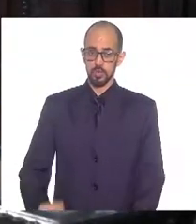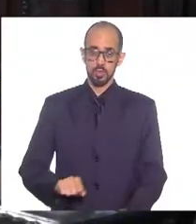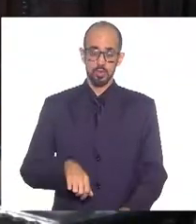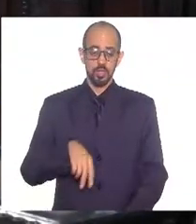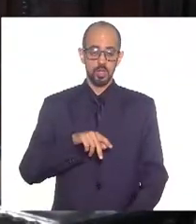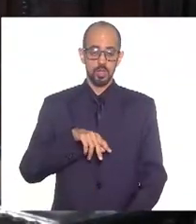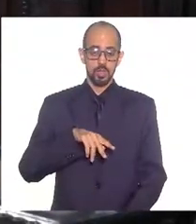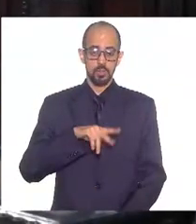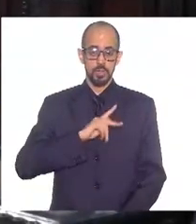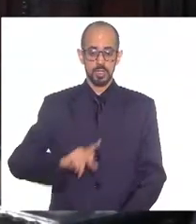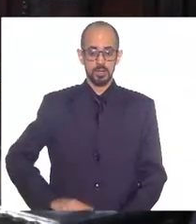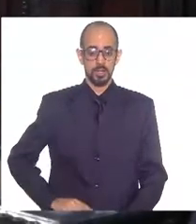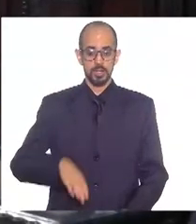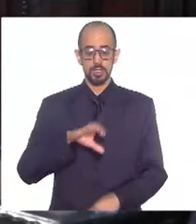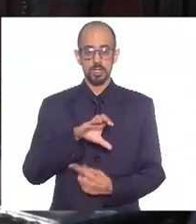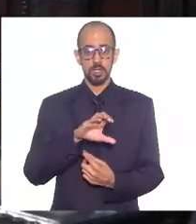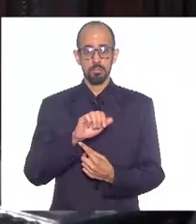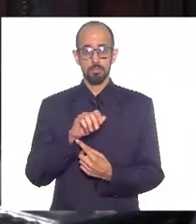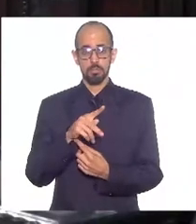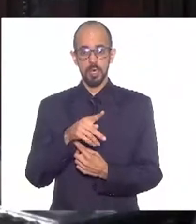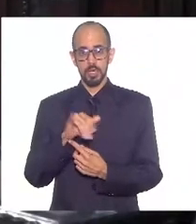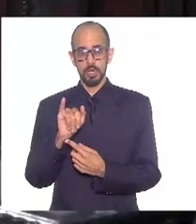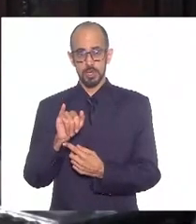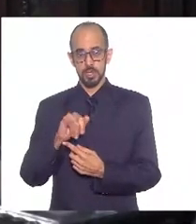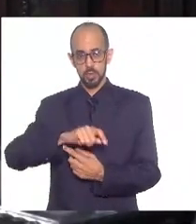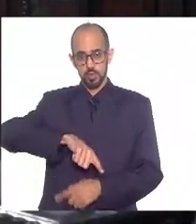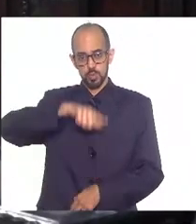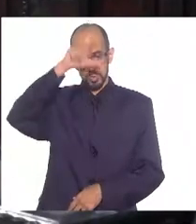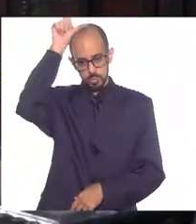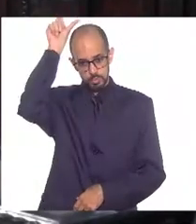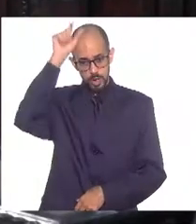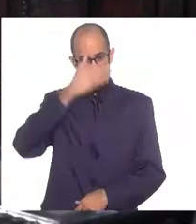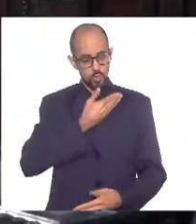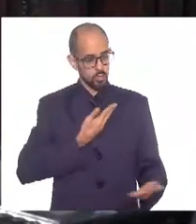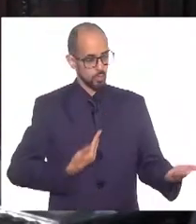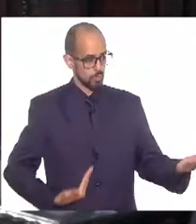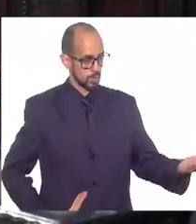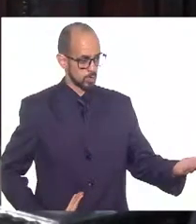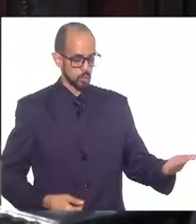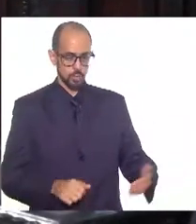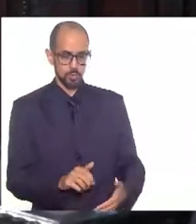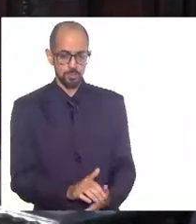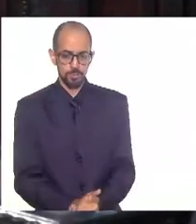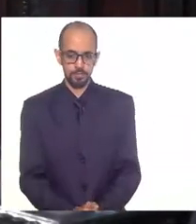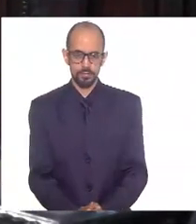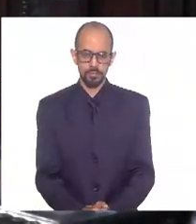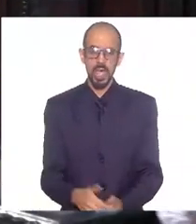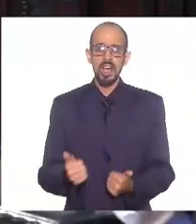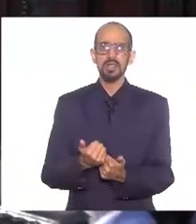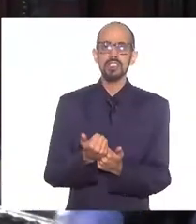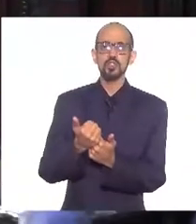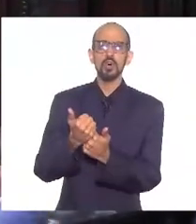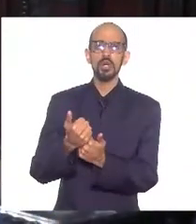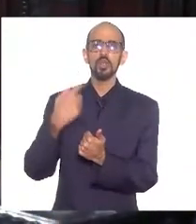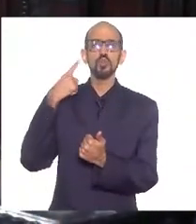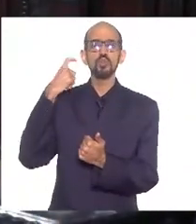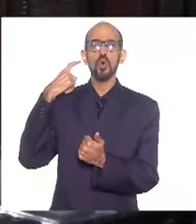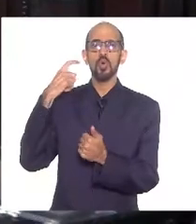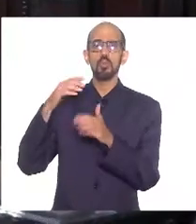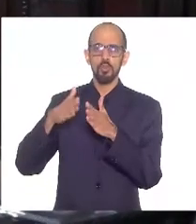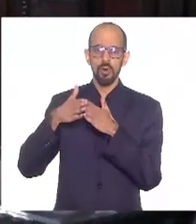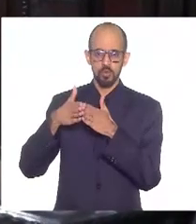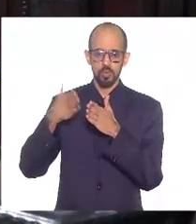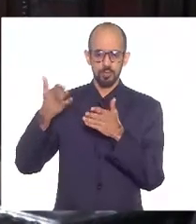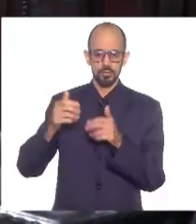deputado Luiz Paulo, governador do Estado do Rio de Janeiro. Pedi atenção ao som aqui, a assessoria do som. Governador